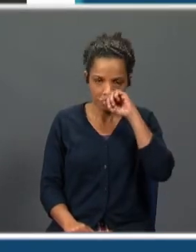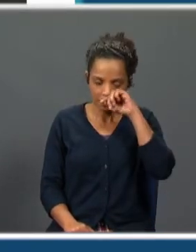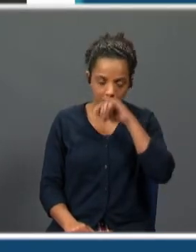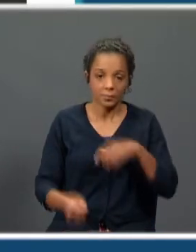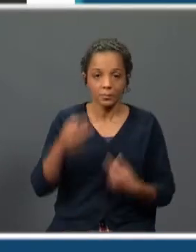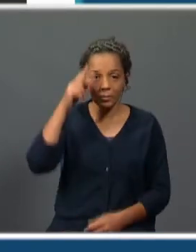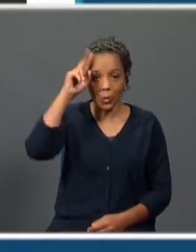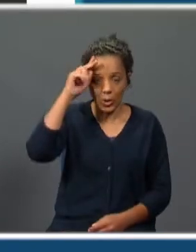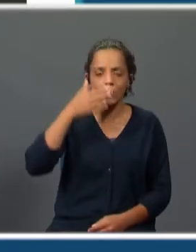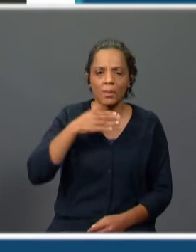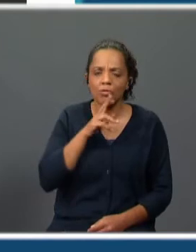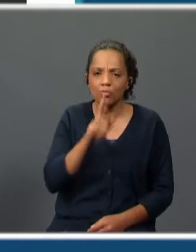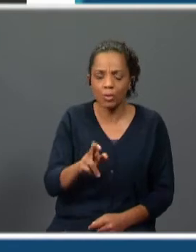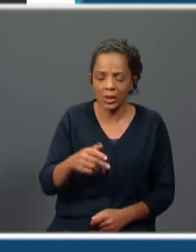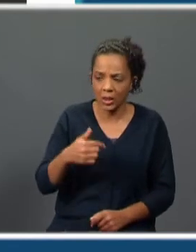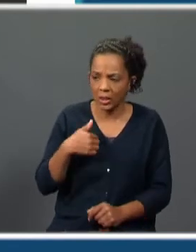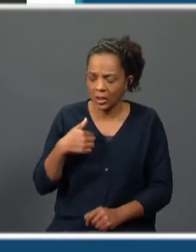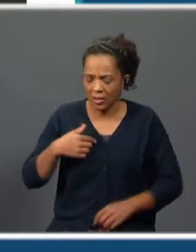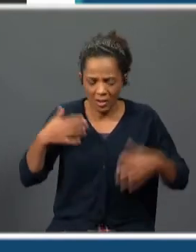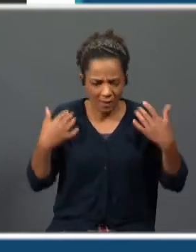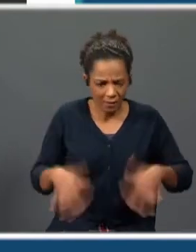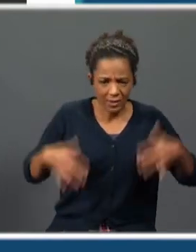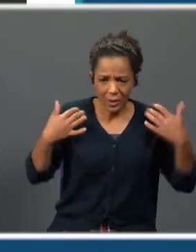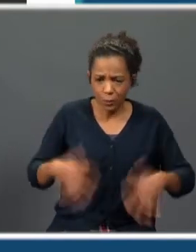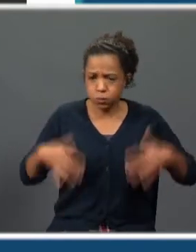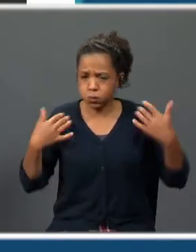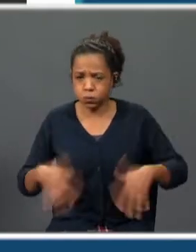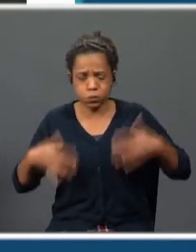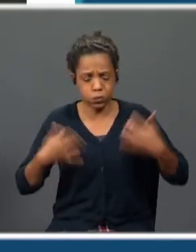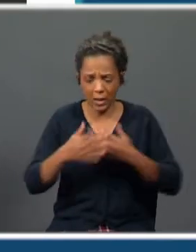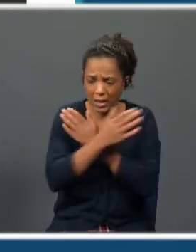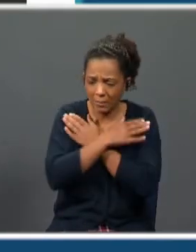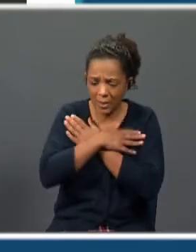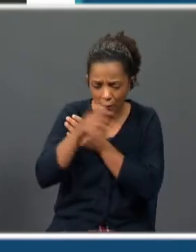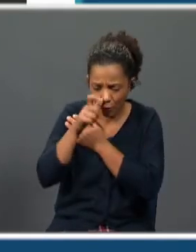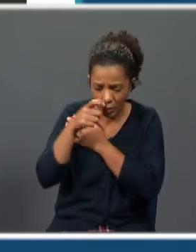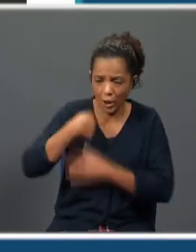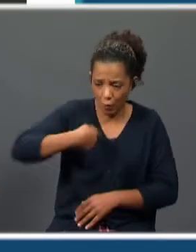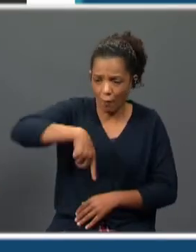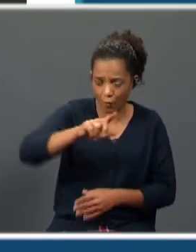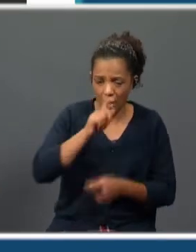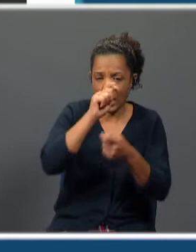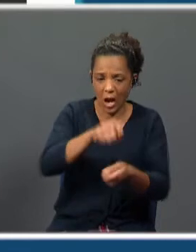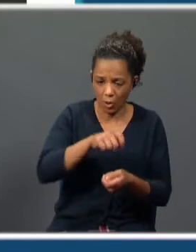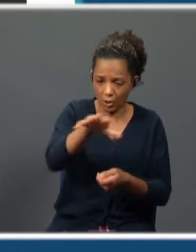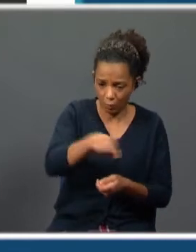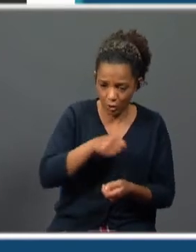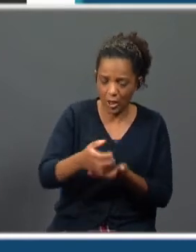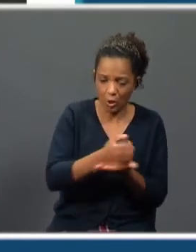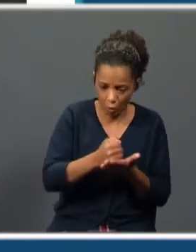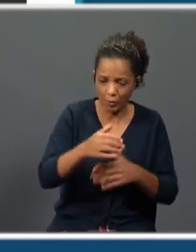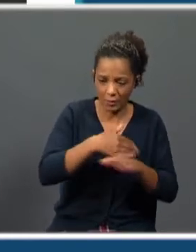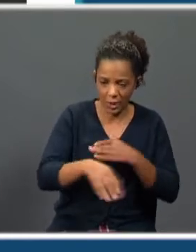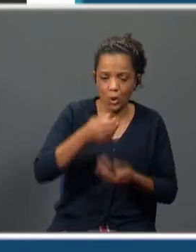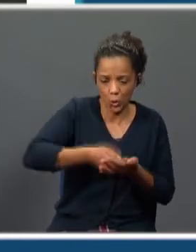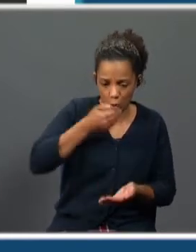Respondeu-lhe o coelhinho branco. Estou numa grande aflição, amiga formiga. Eu tinha ido à horta buscar couves para fazer um